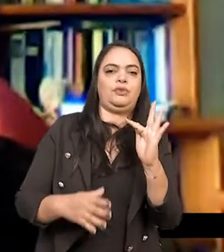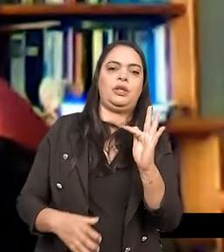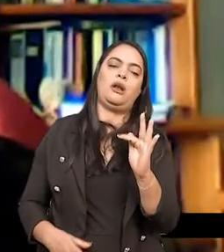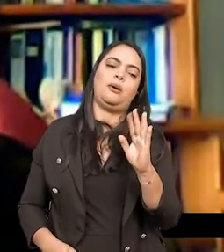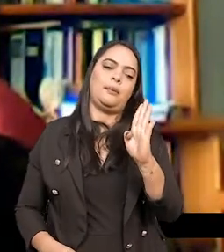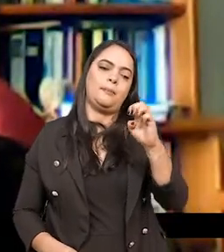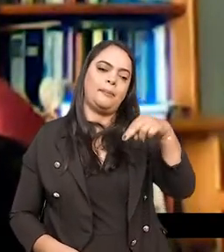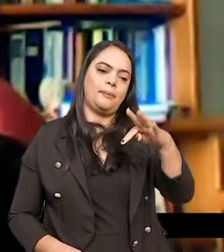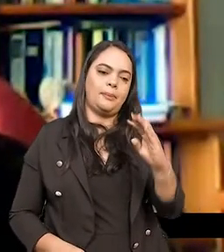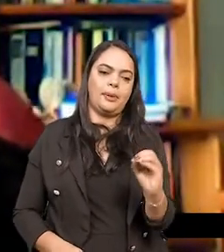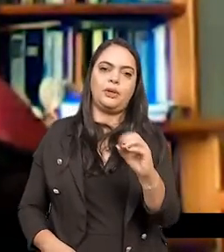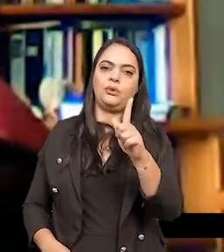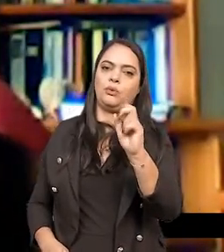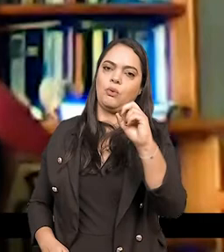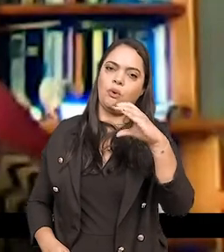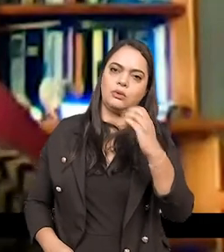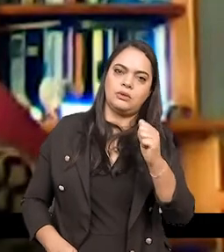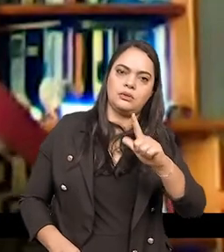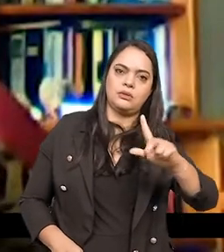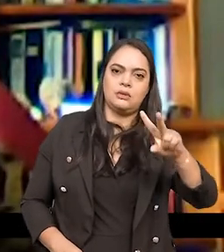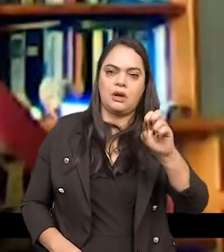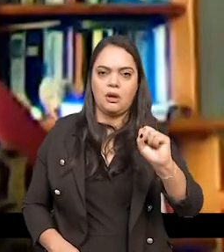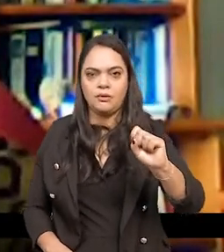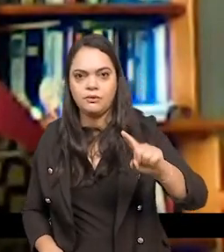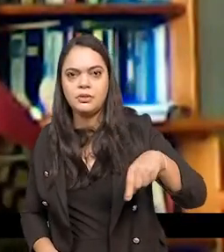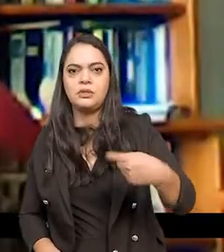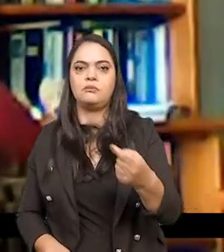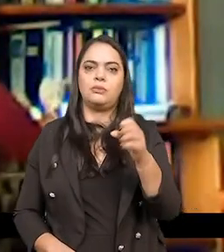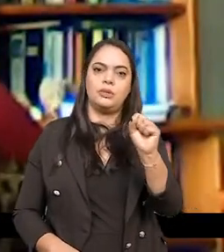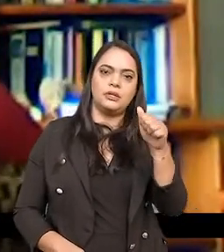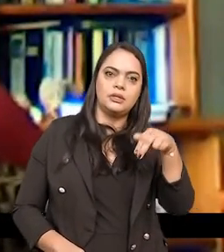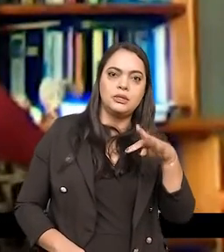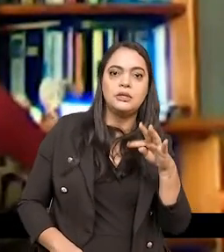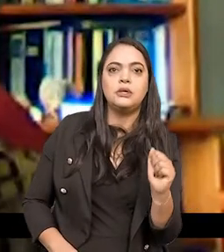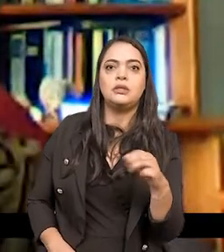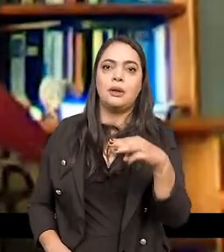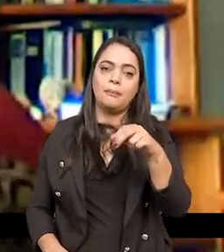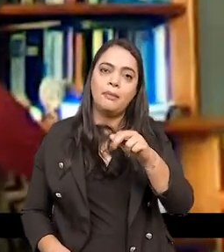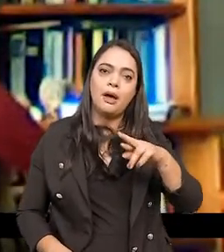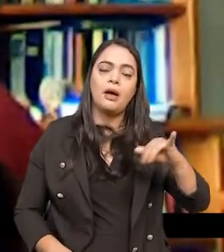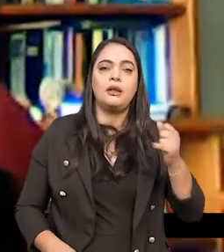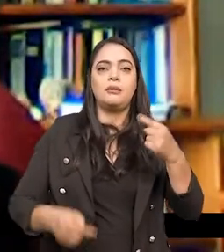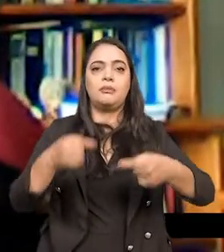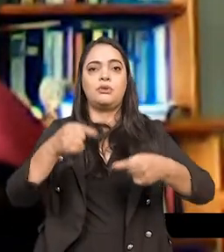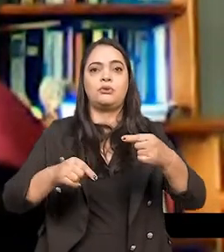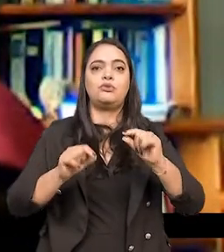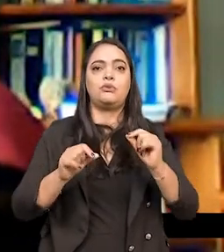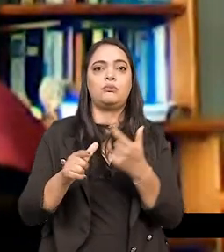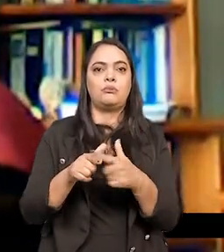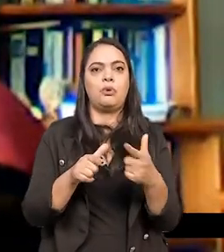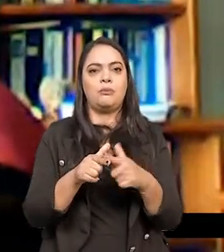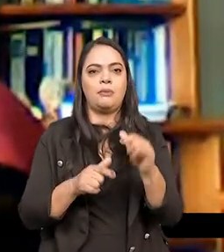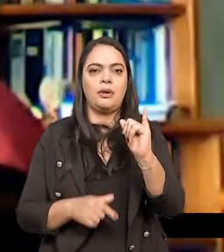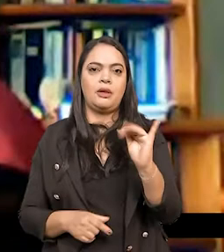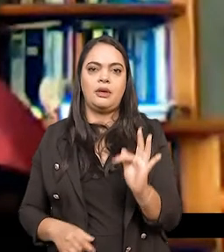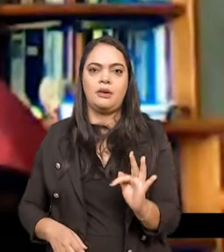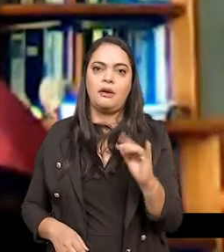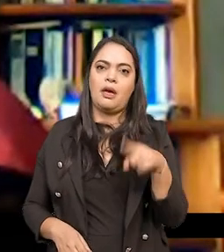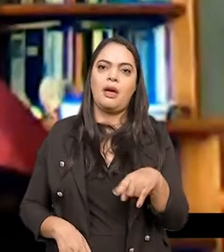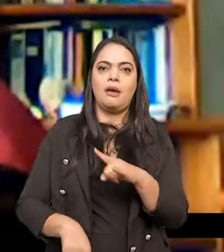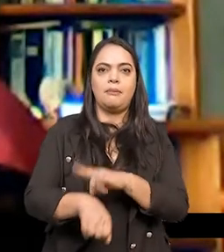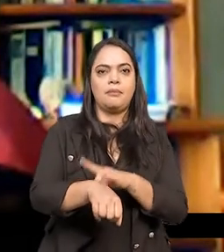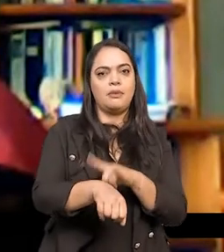depois Santa Maria, eu acho, para discutir a grande questão que estava passando nos IFES, que era